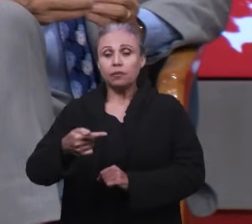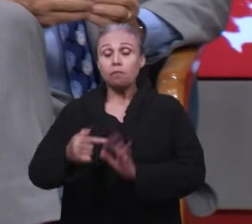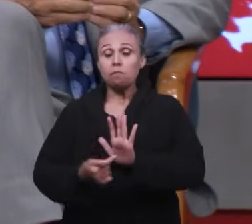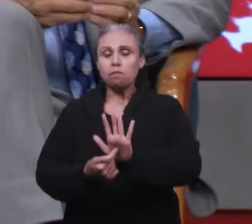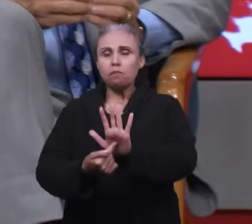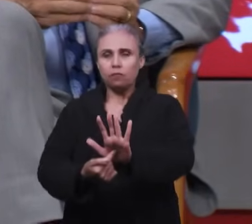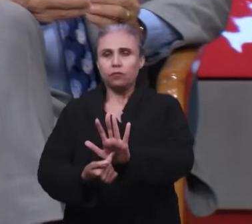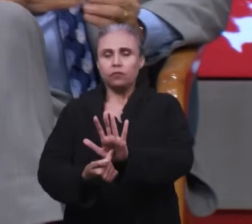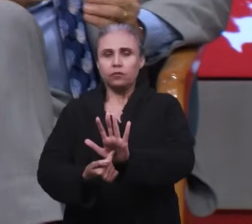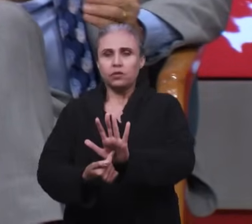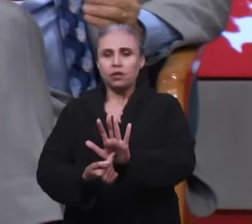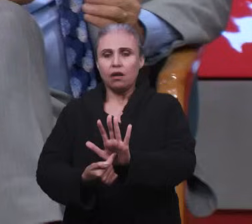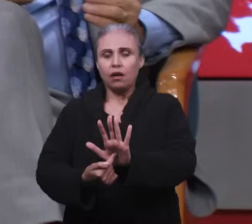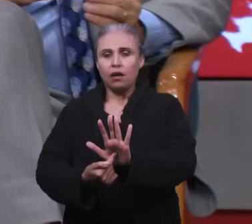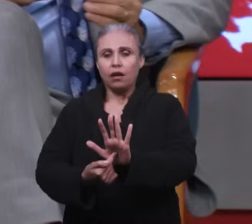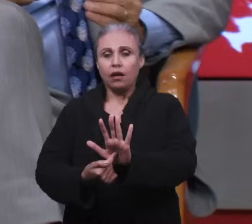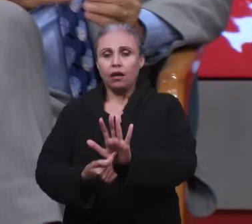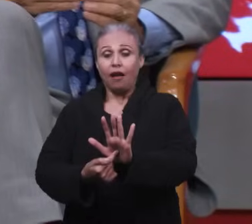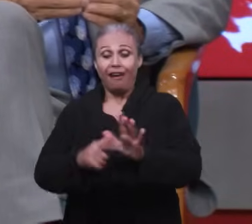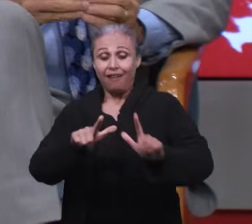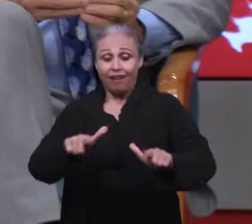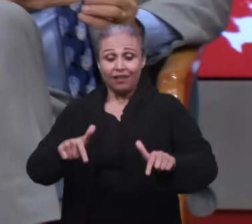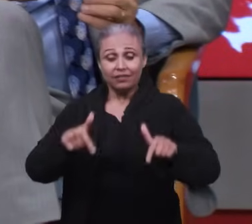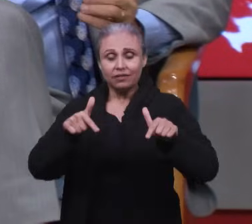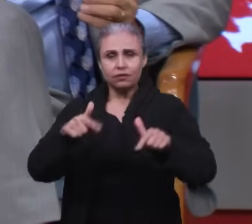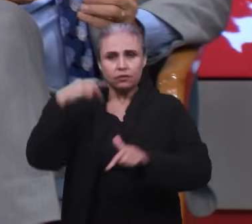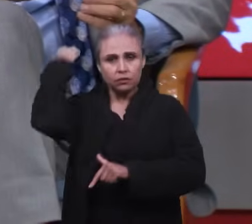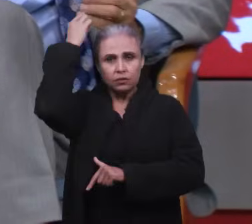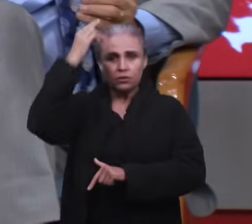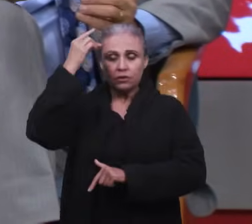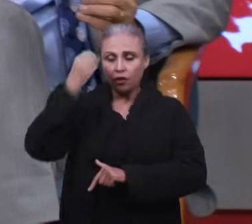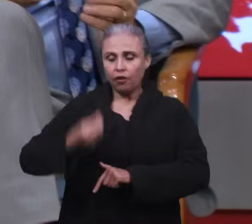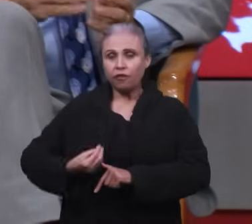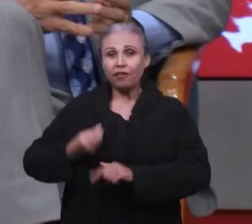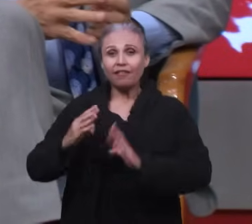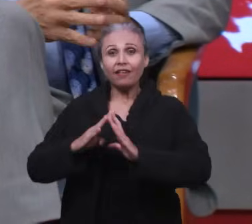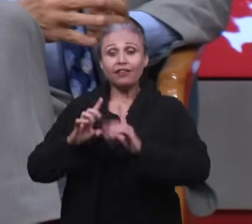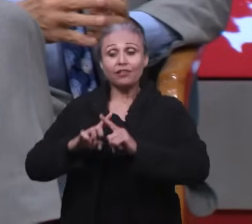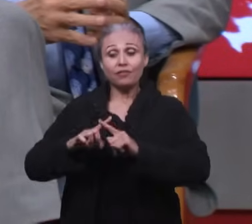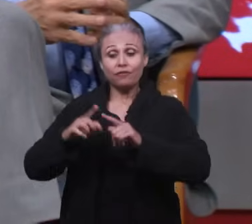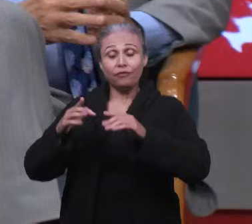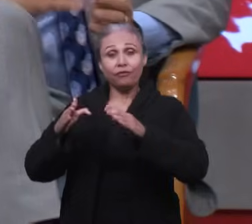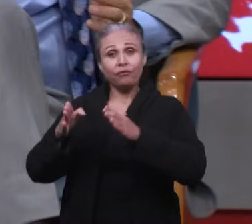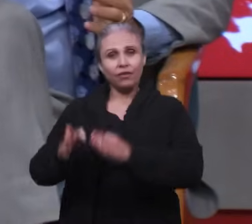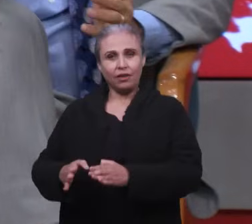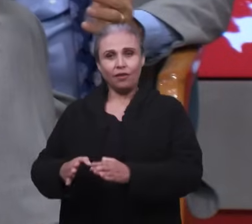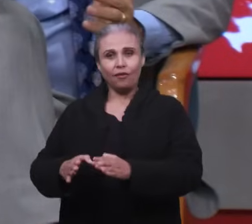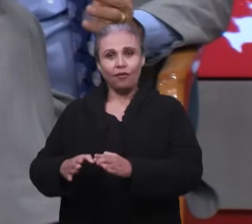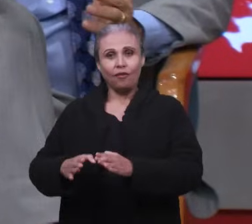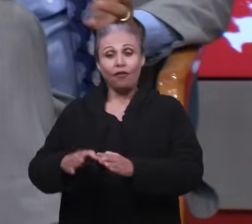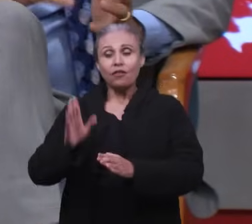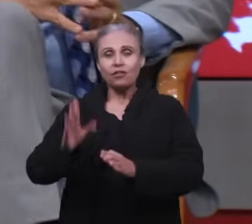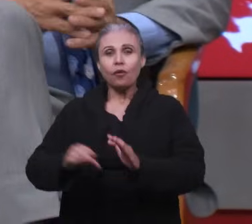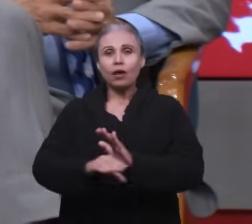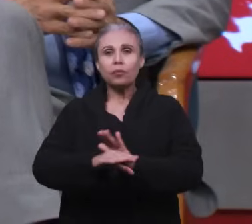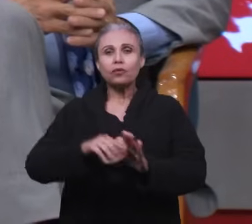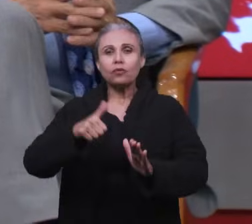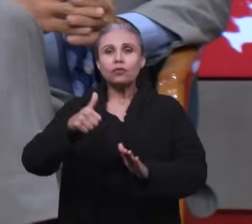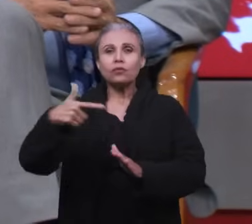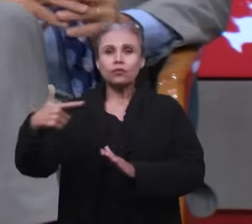na parte seguinte, ele começa a mostrar como o Espírito Santo opera na vida da igreja. Aí já é o capítulo